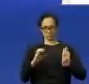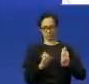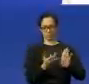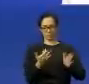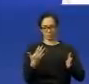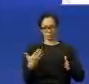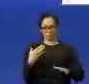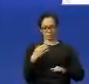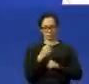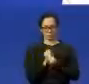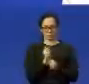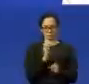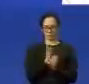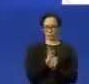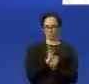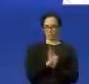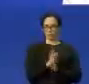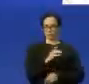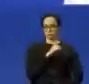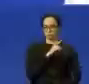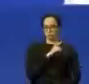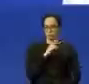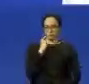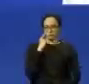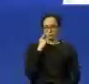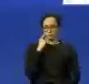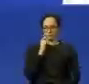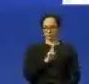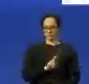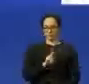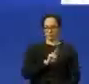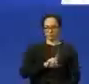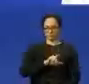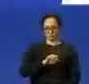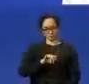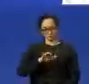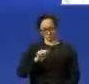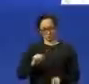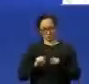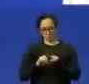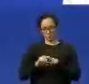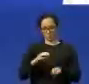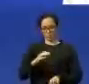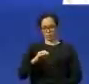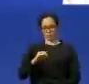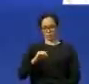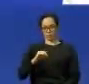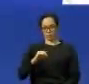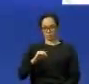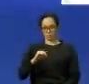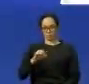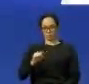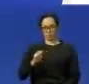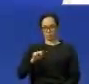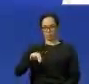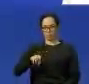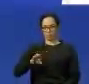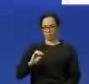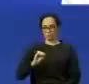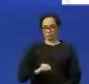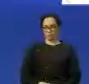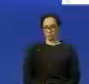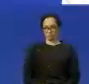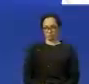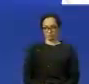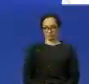vai encontrar que essa distância, usando logicamente a lei dos cossenos, porque você tem aí 2 lados, tem um ângulo, né? E quer calcular o terceiro